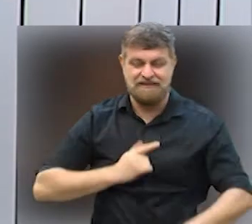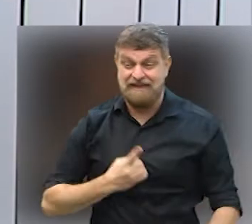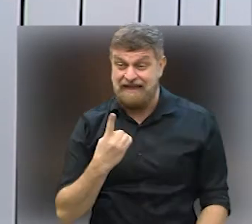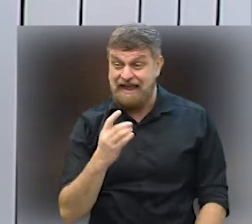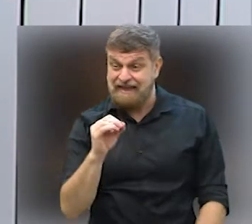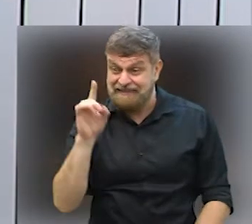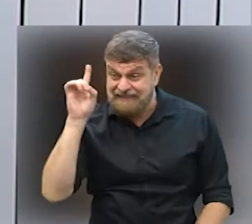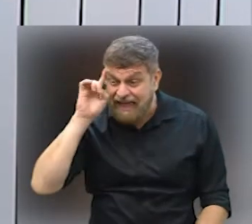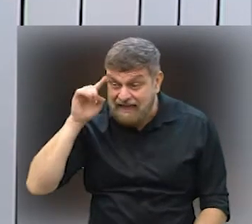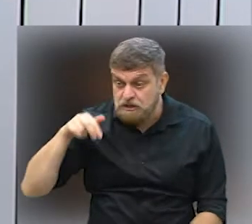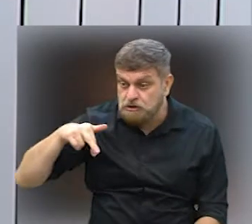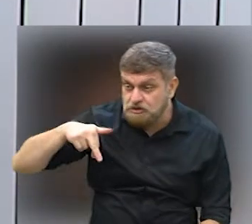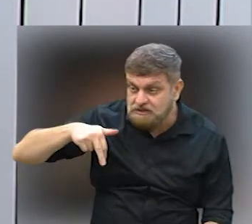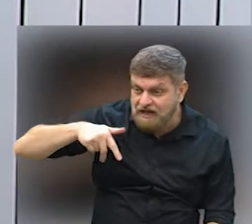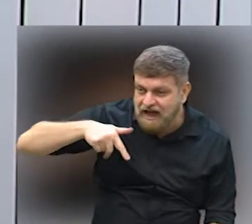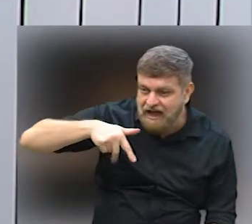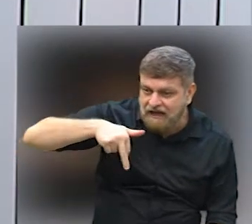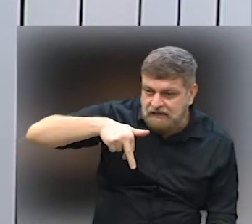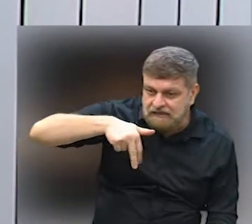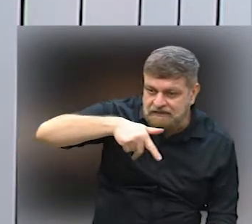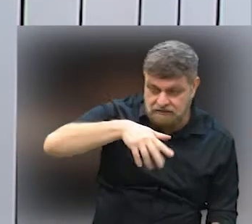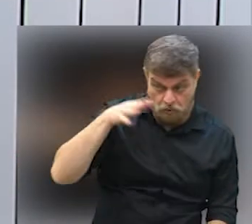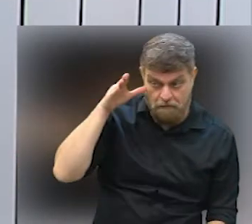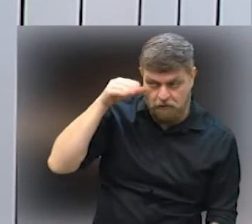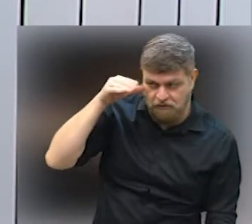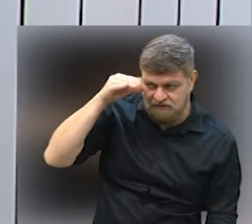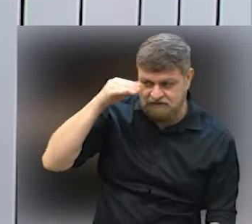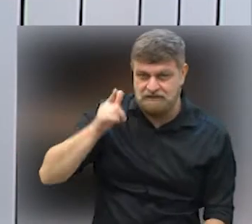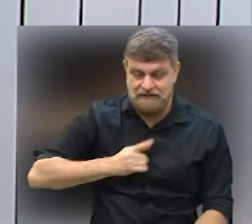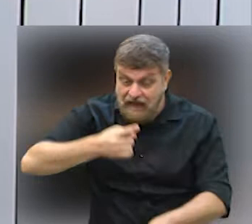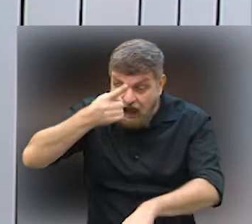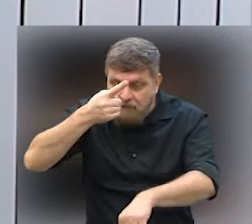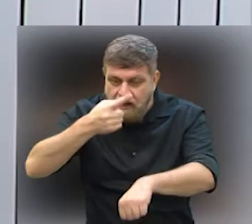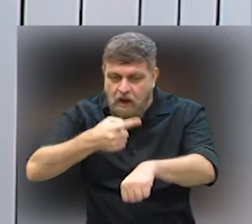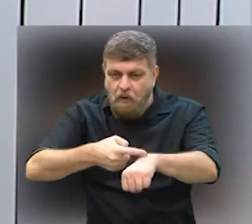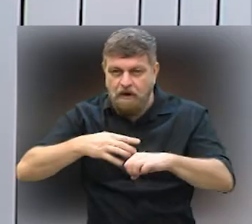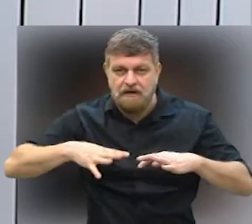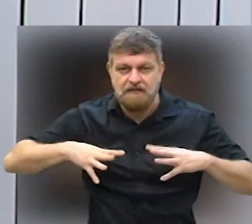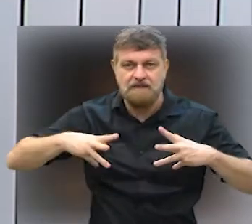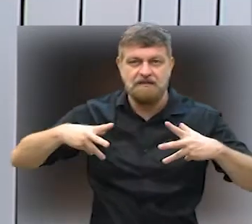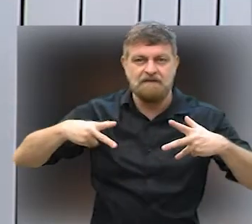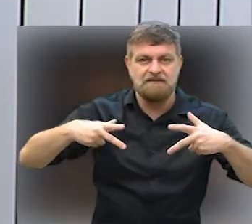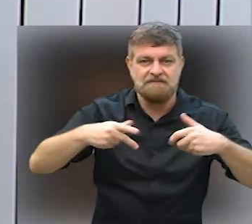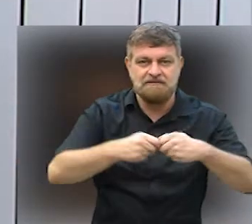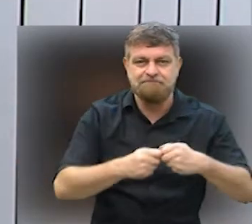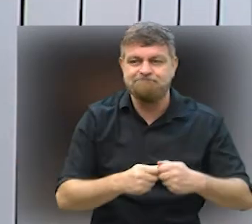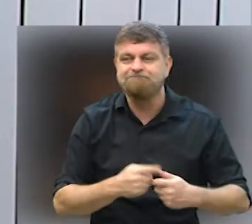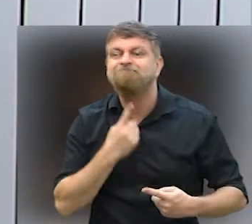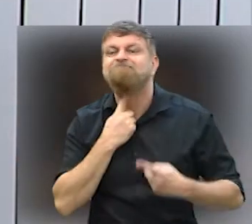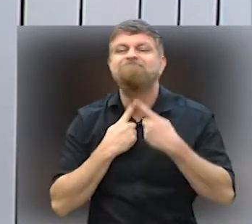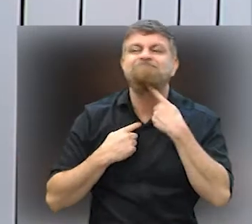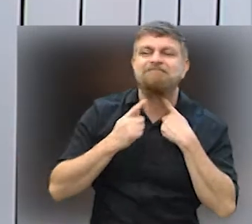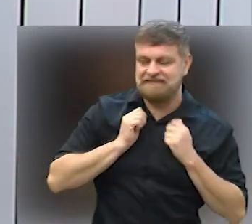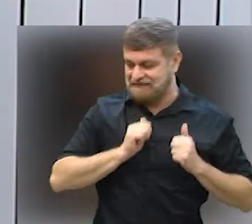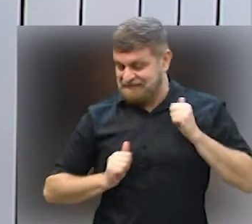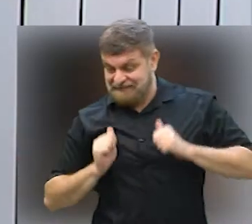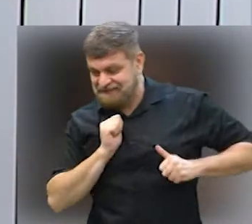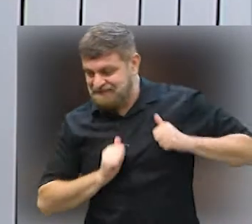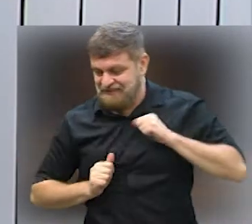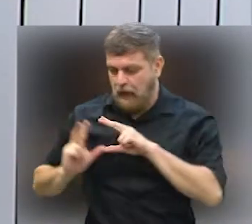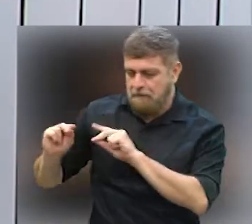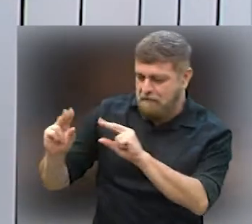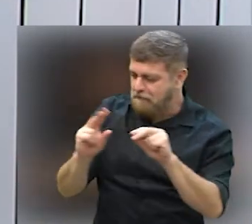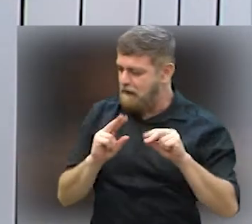esses 10 dias de caminhada, né? Curiosidade, este é um momento que está todo mundo cheio de gás, animado, vocês